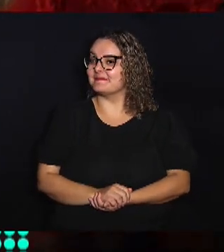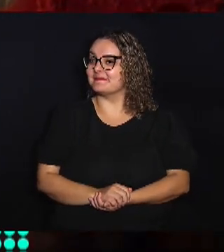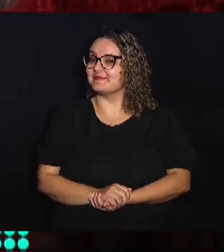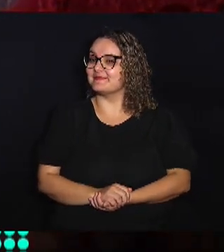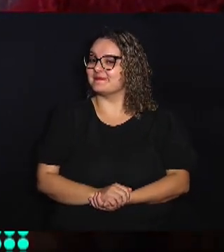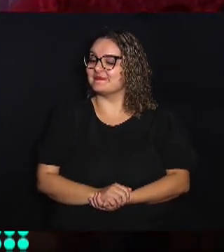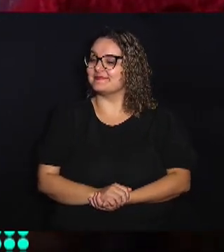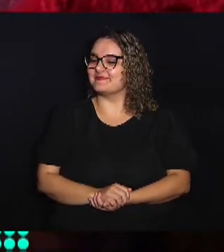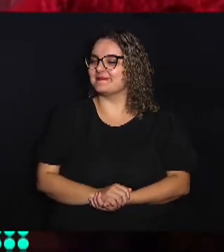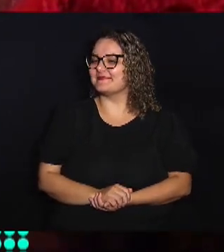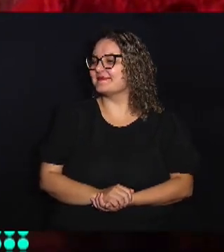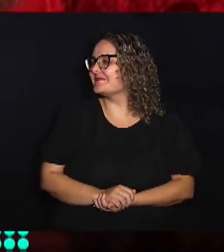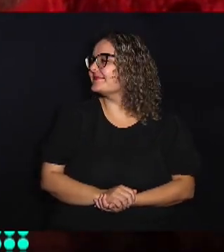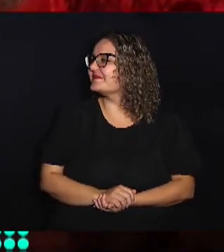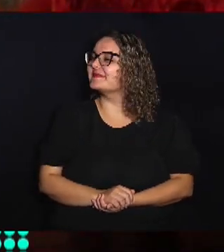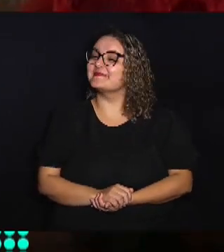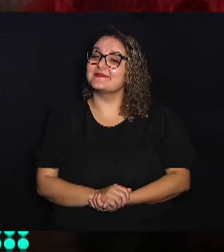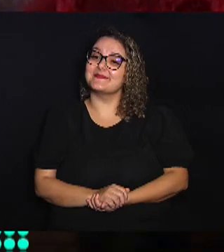Música